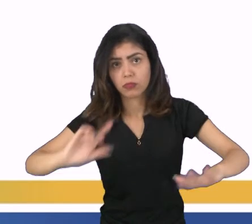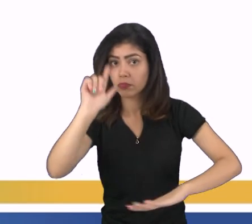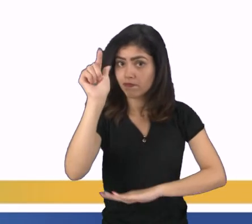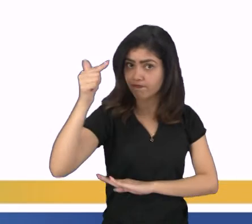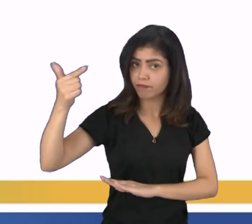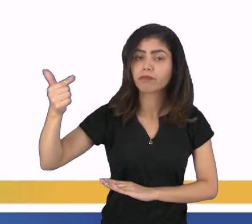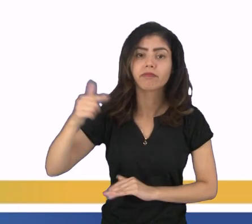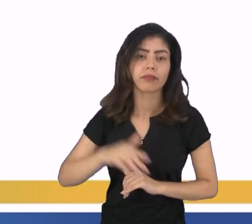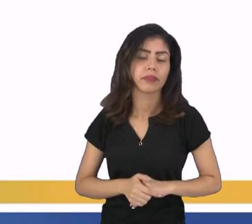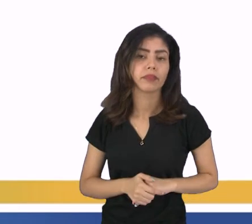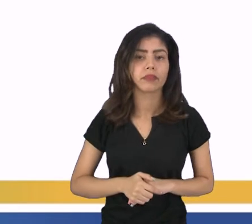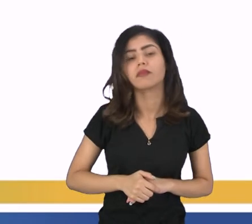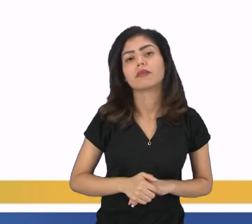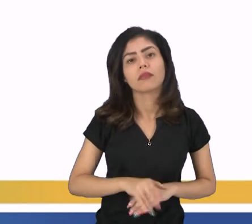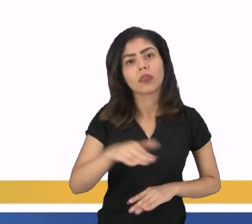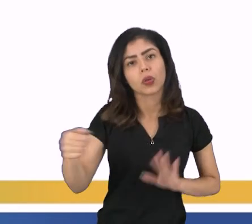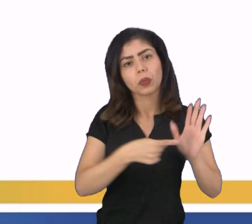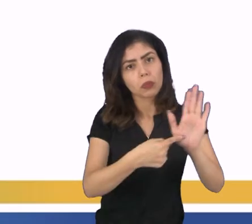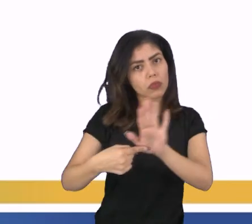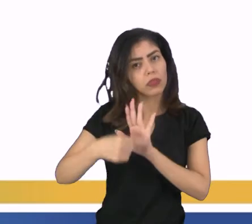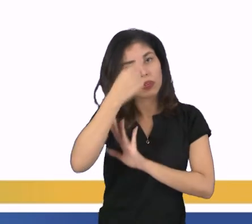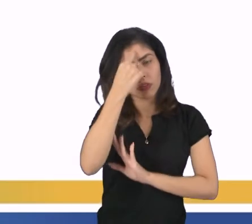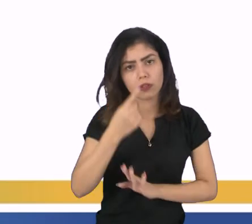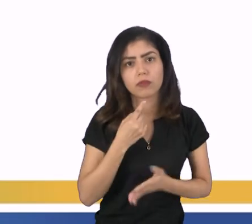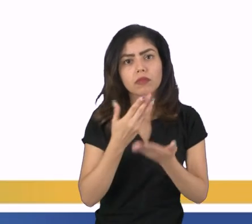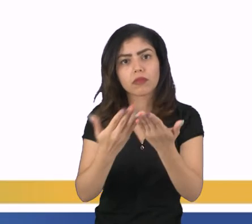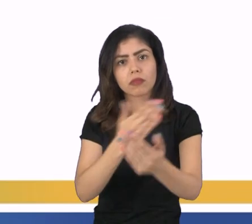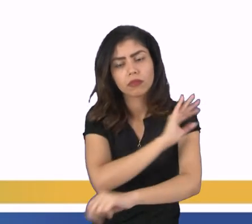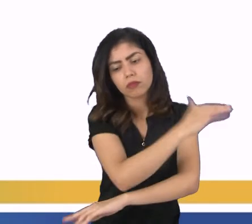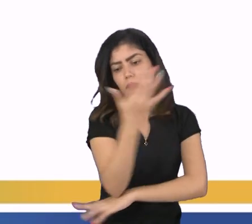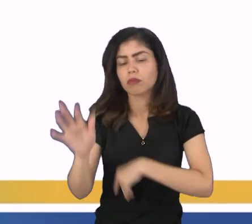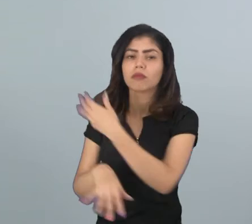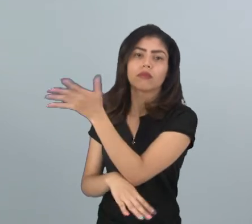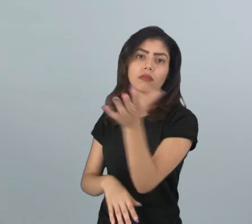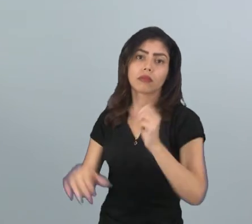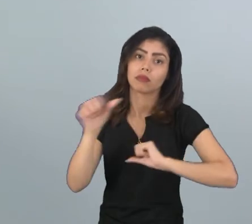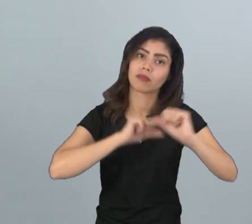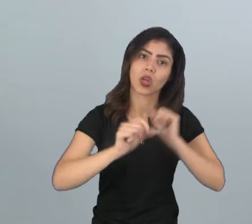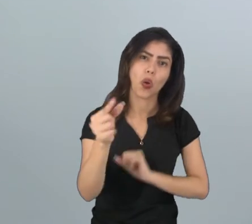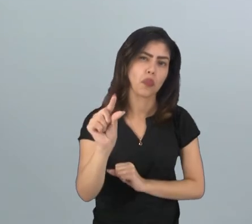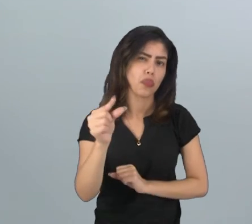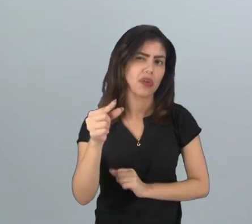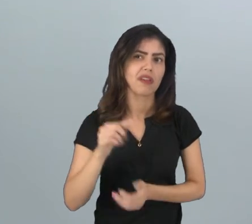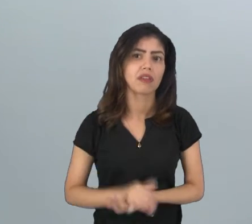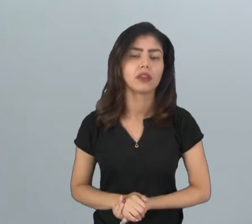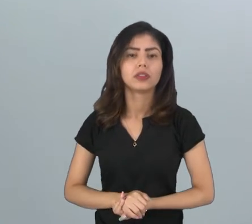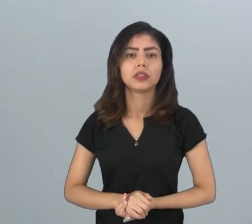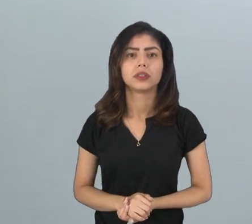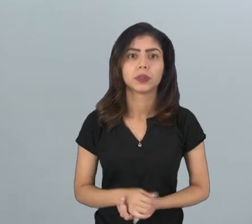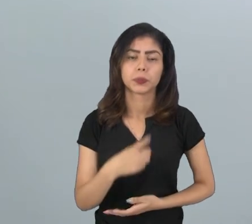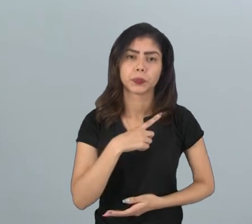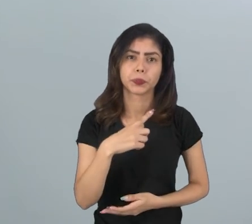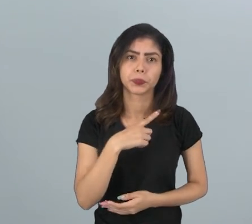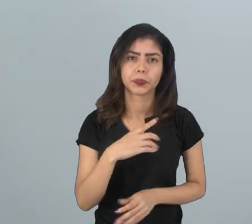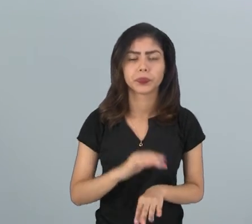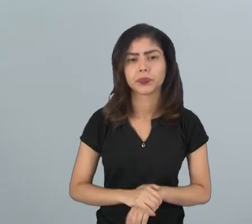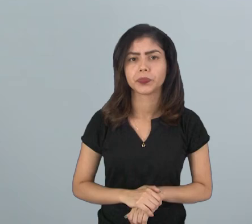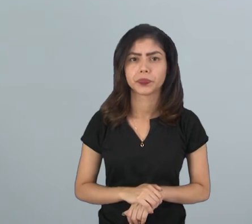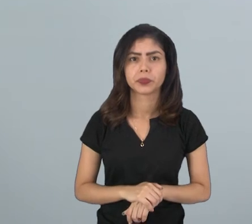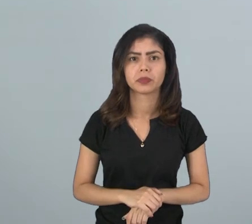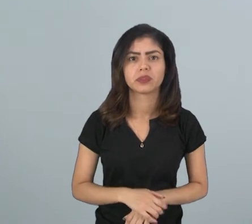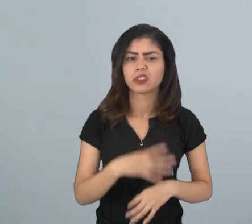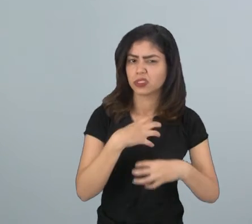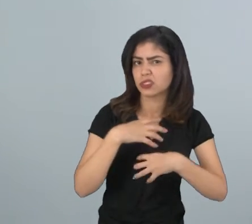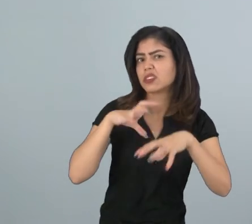outros. Então, quando eu mostrei as paisagens transformadas, tem um pouco, tem a ver com